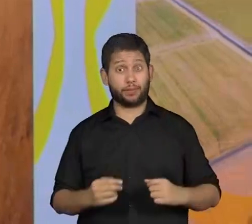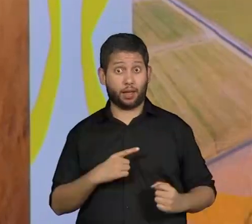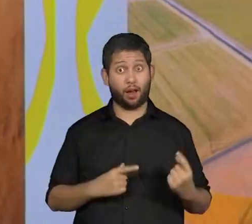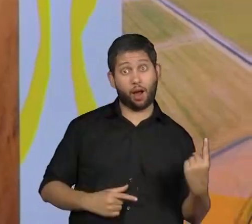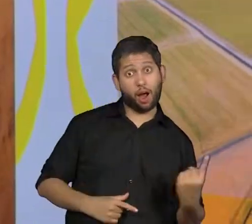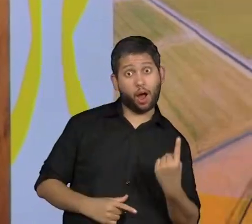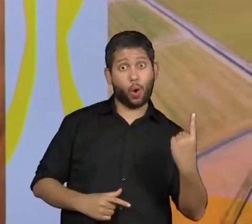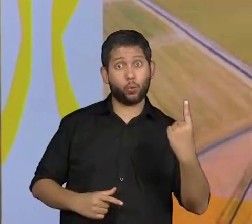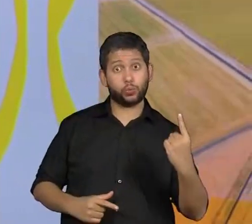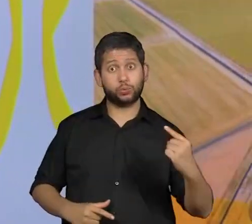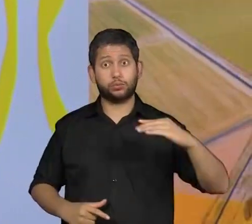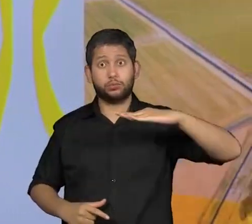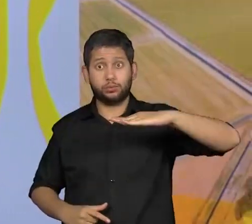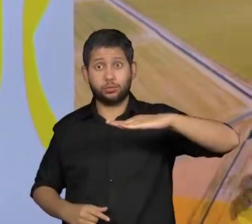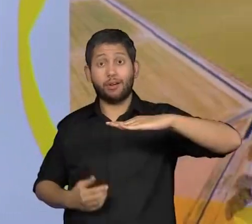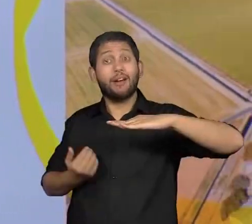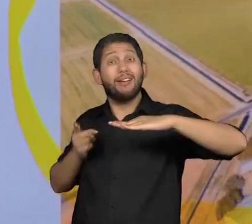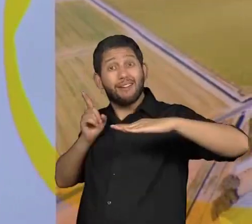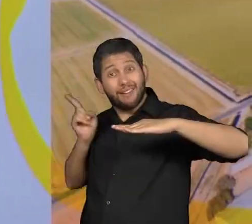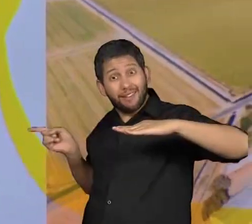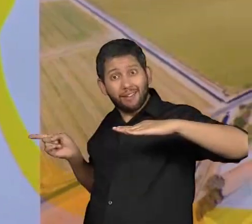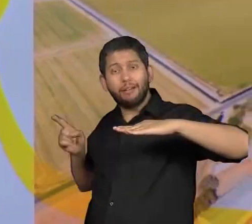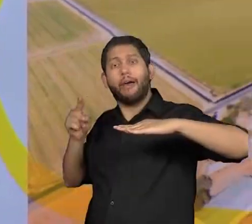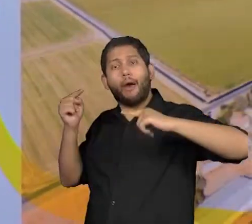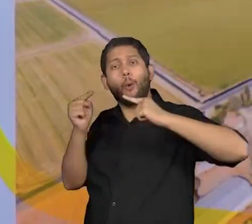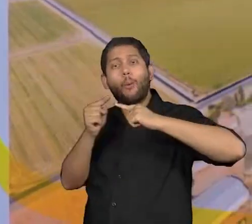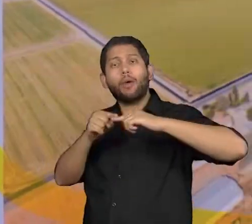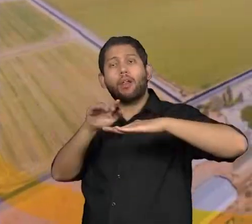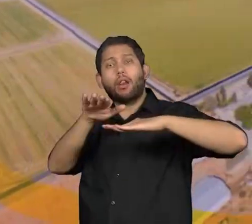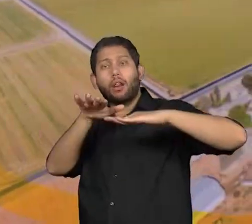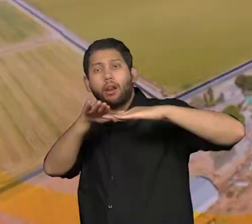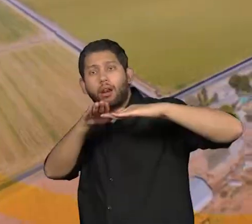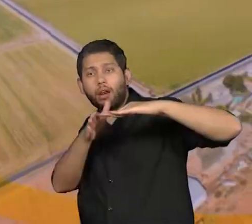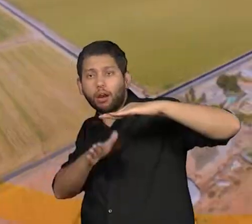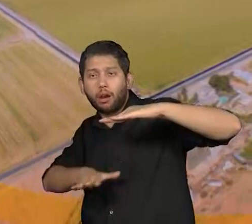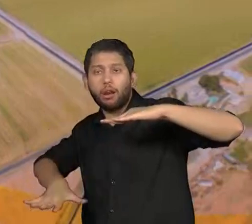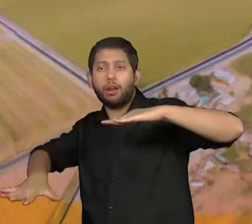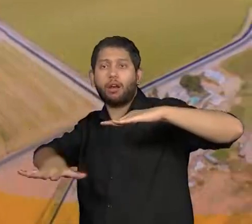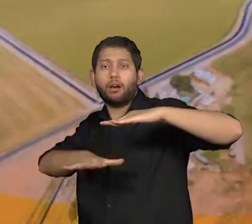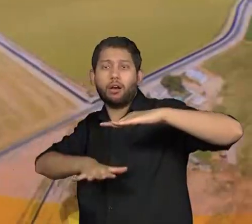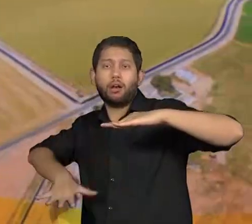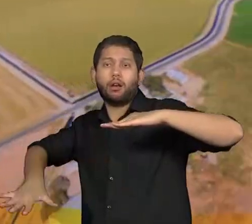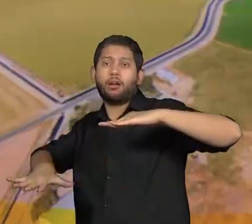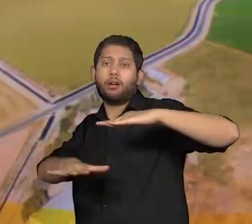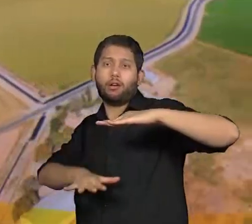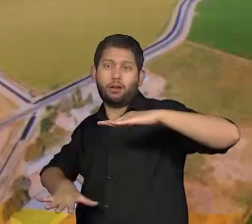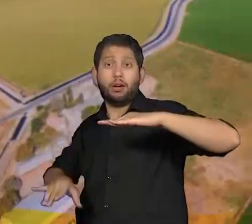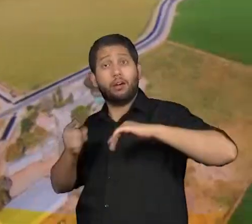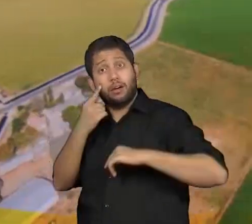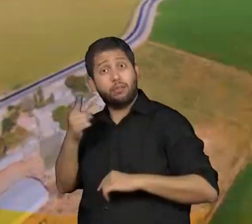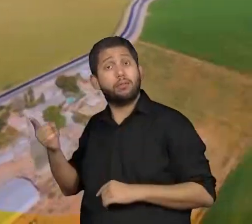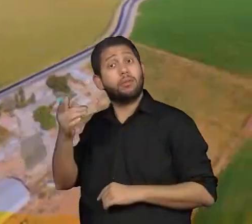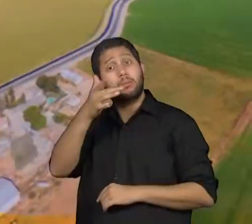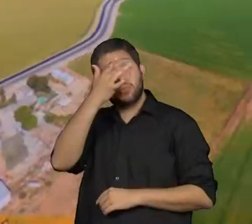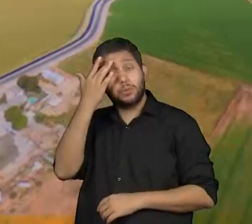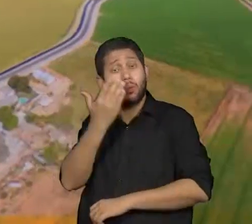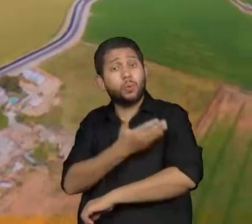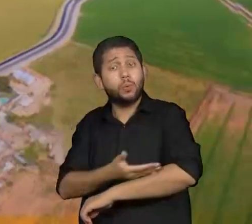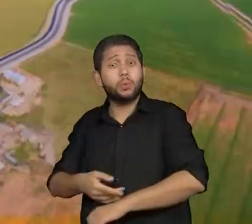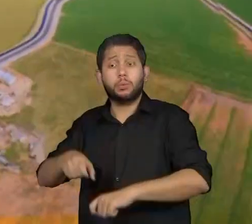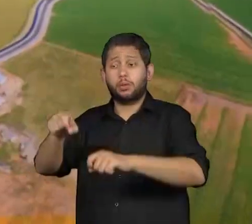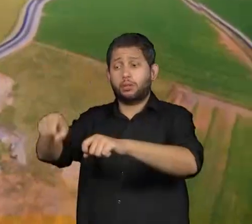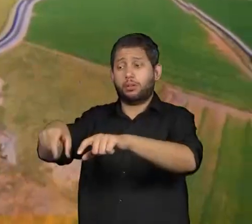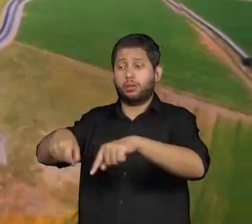A segunda imagem também você vai perceber aí também que até existe aí uma agricultura sendo composta na segunda imagem